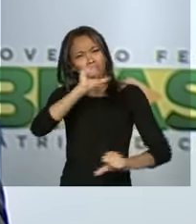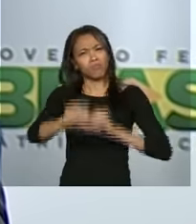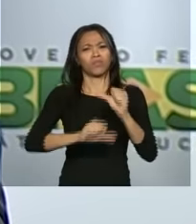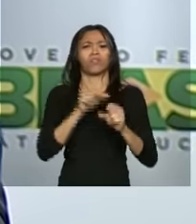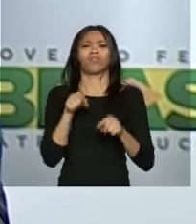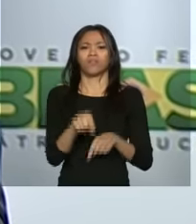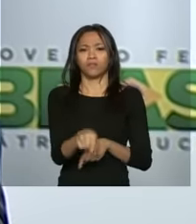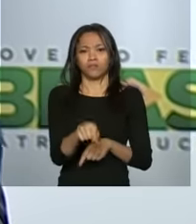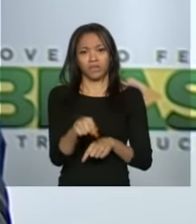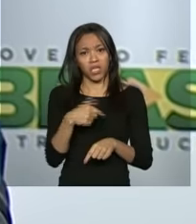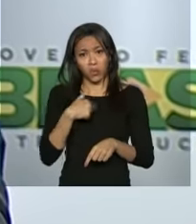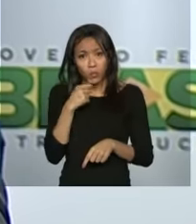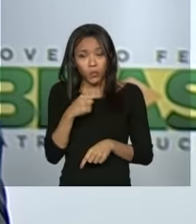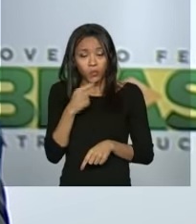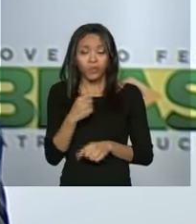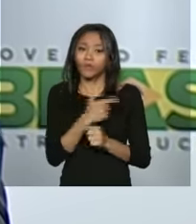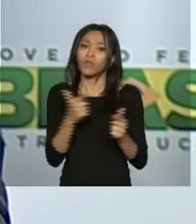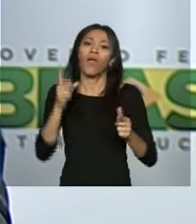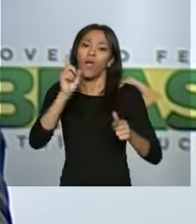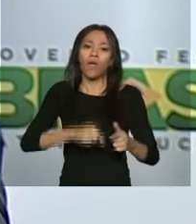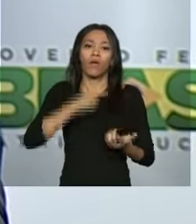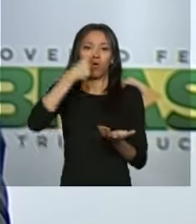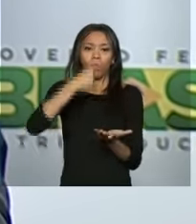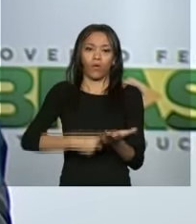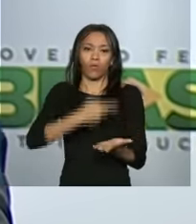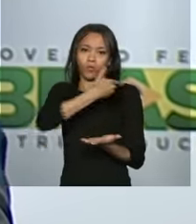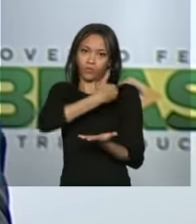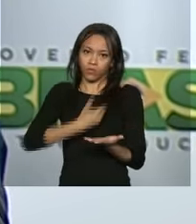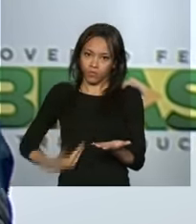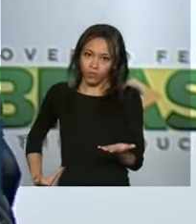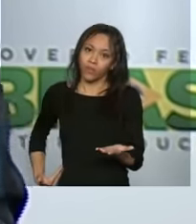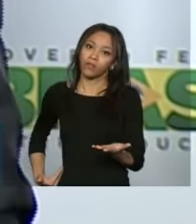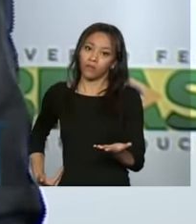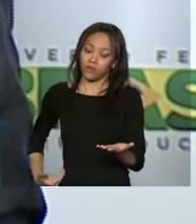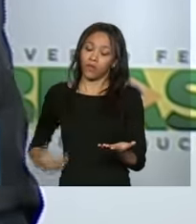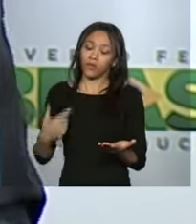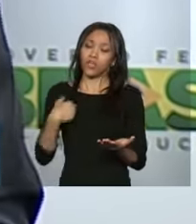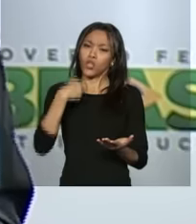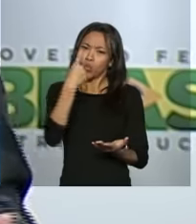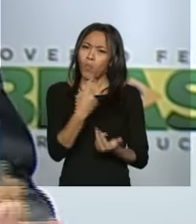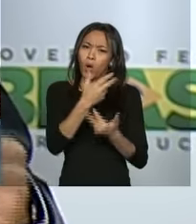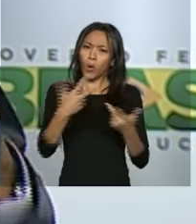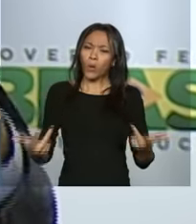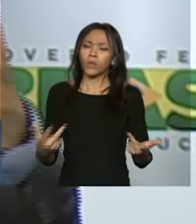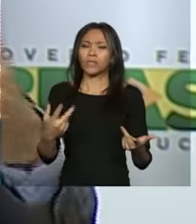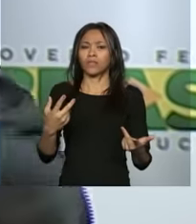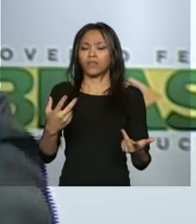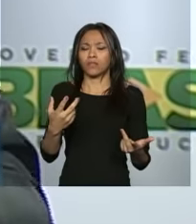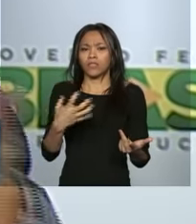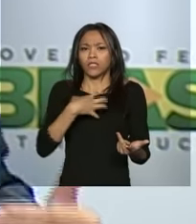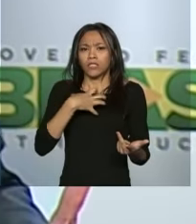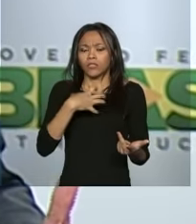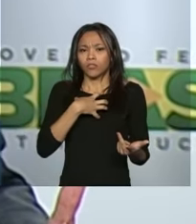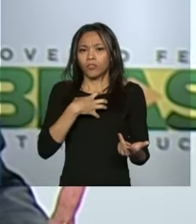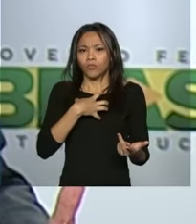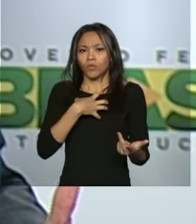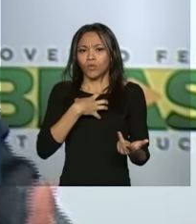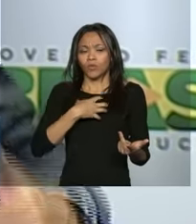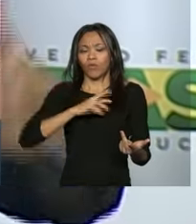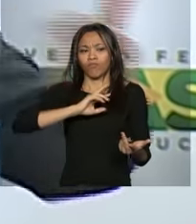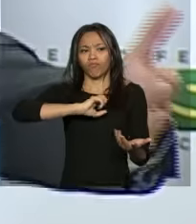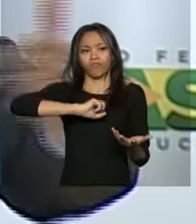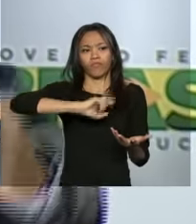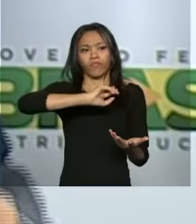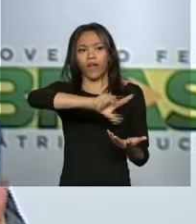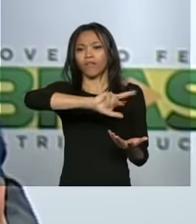e essa é é um compromisso do governo E como eu disse eu acho que assim uma coisa que a gente sentiu nessa relação com o conjunto de atores